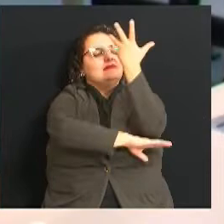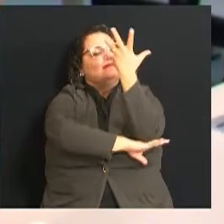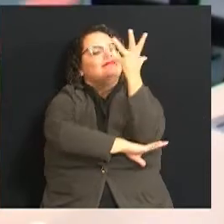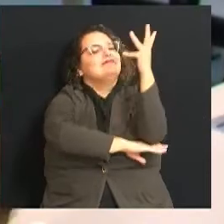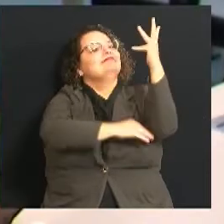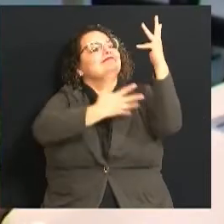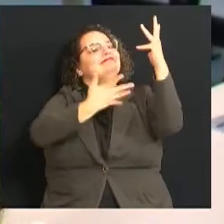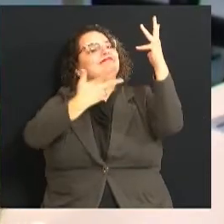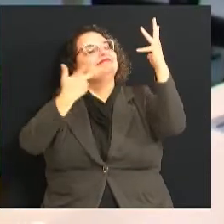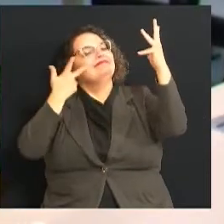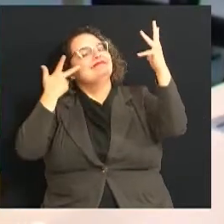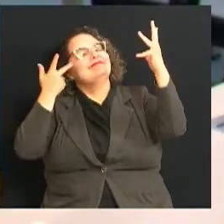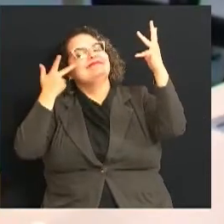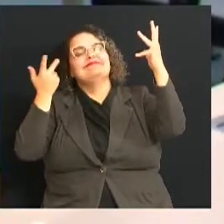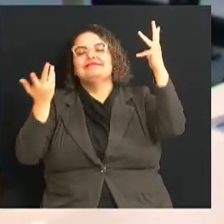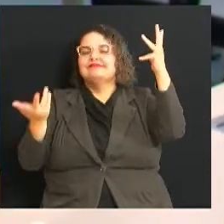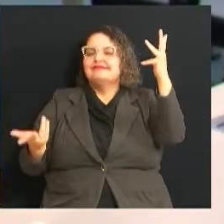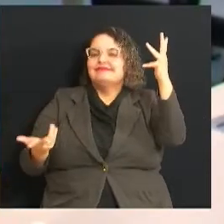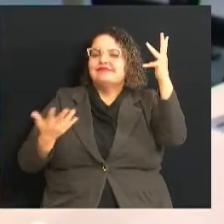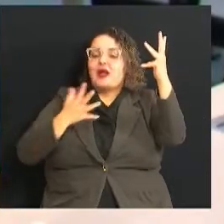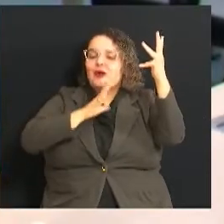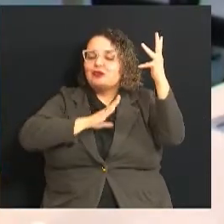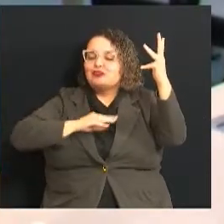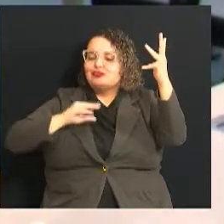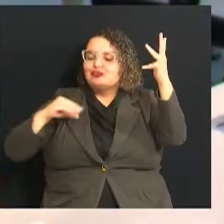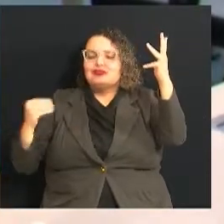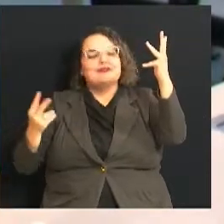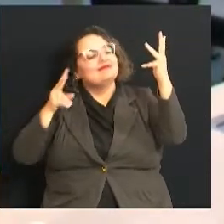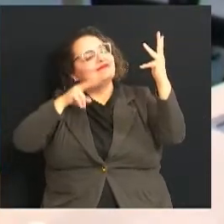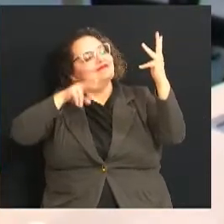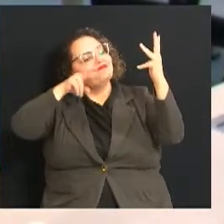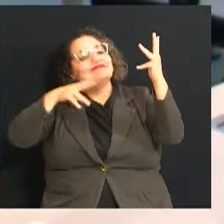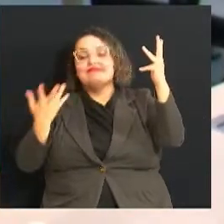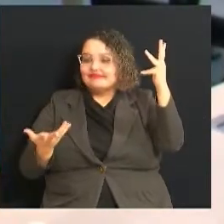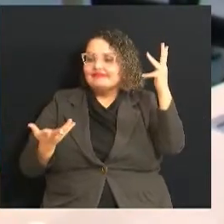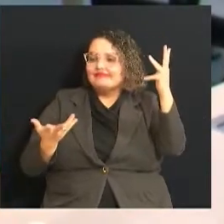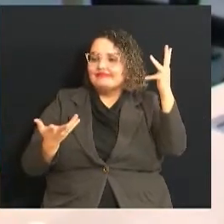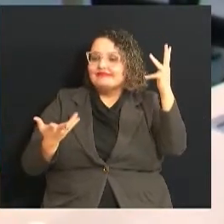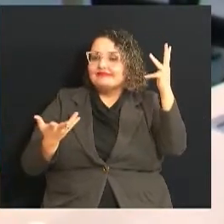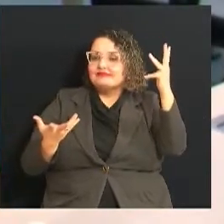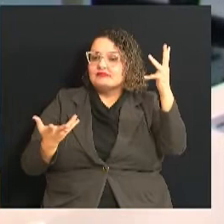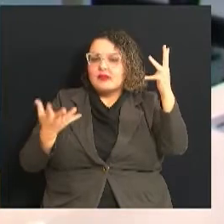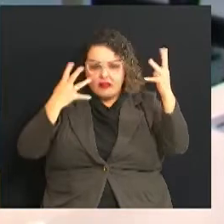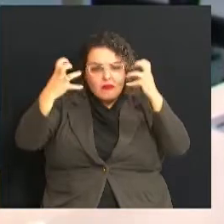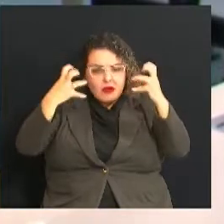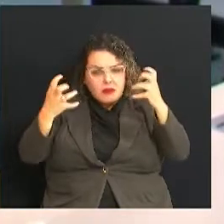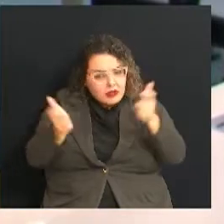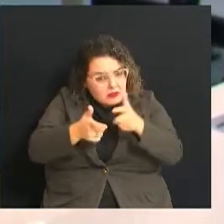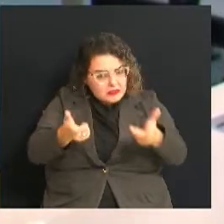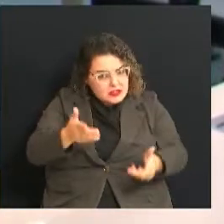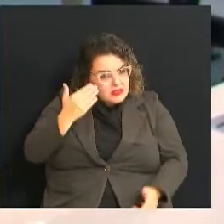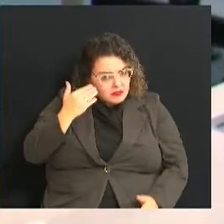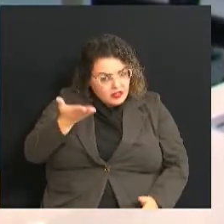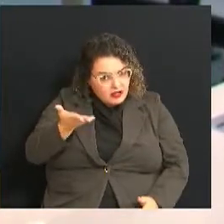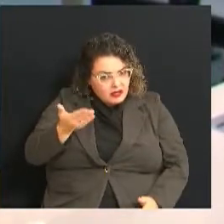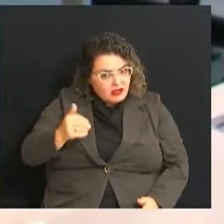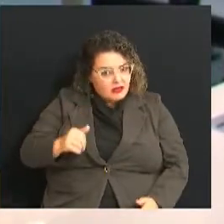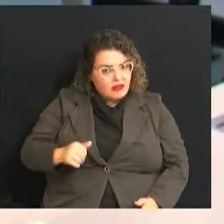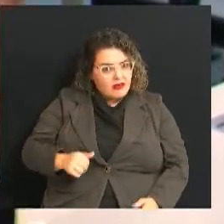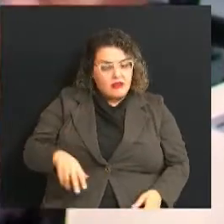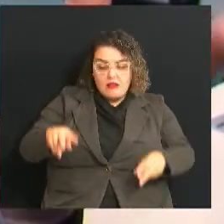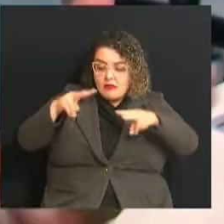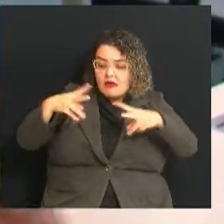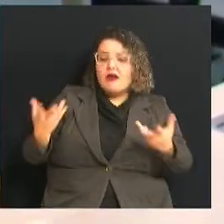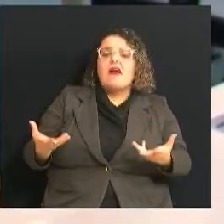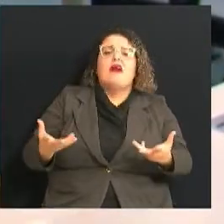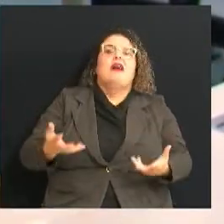já te dá um conforto visual. Isso desestressa, sabia? Até do ponto de vista, quantas vezes falar, eu